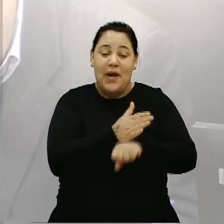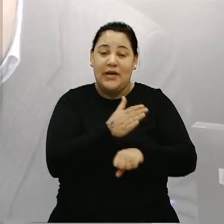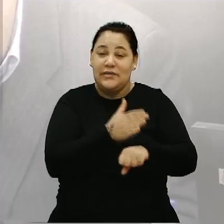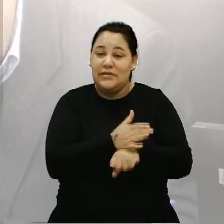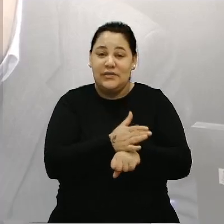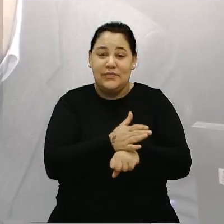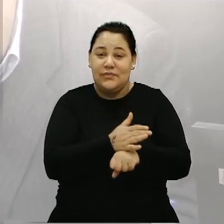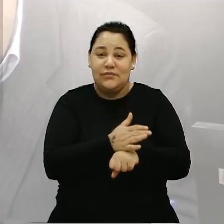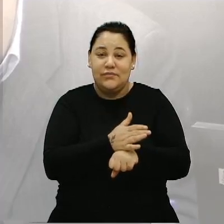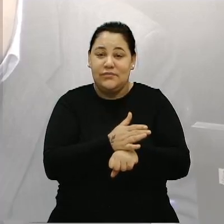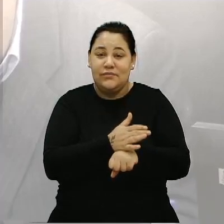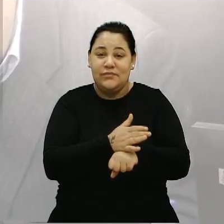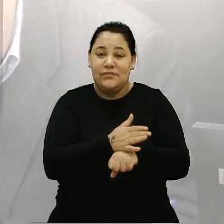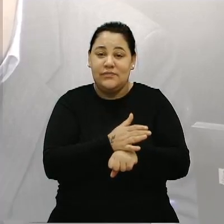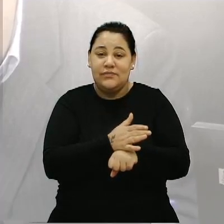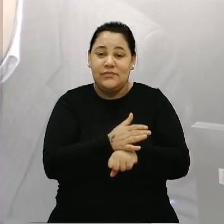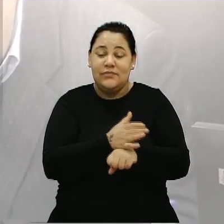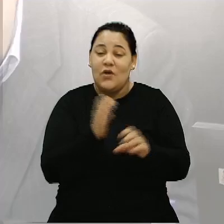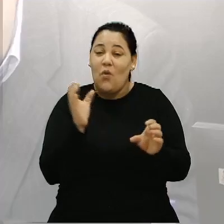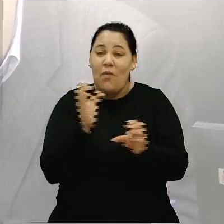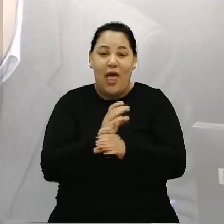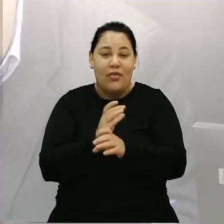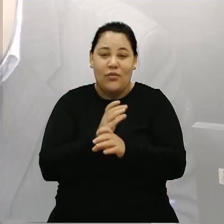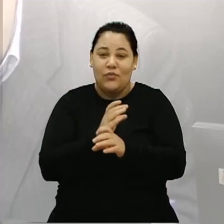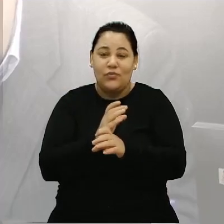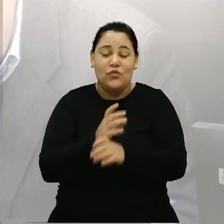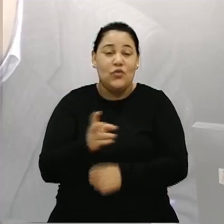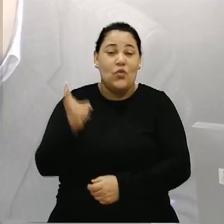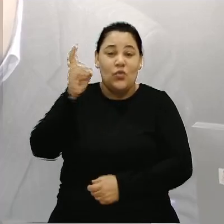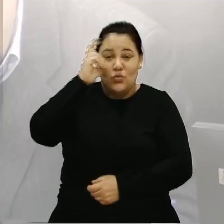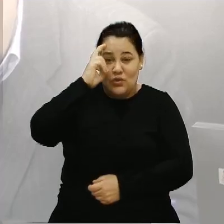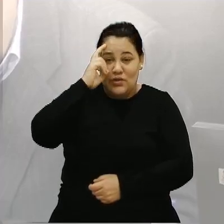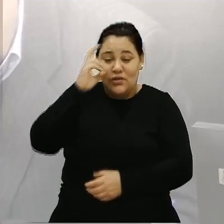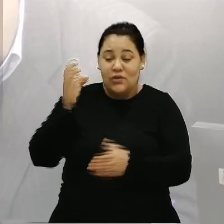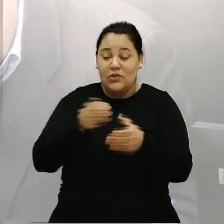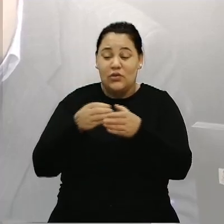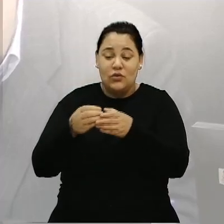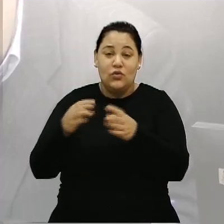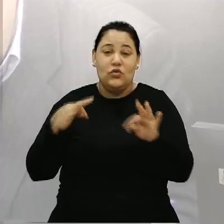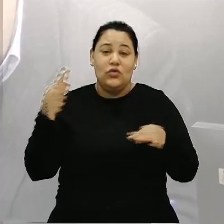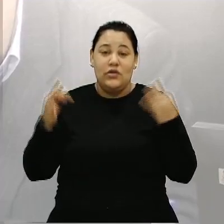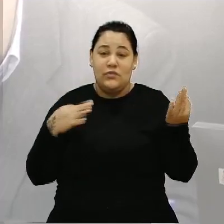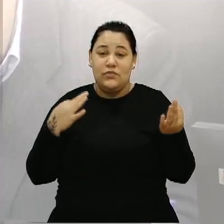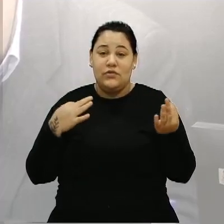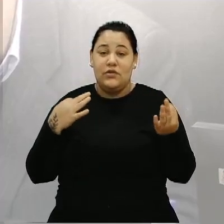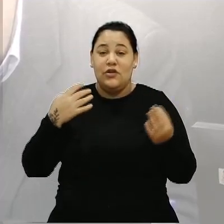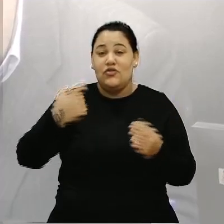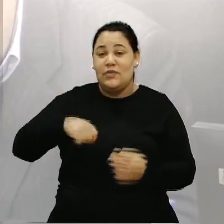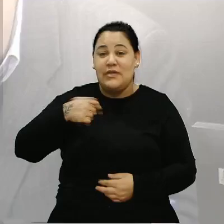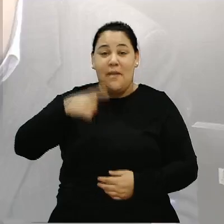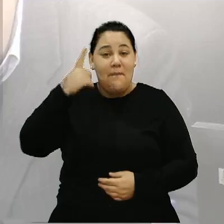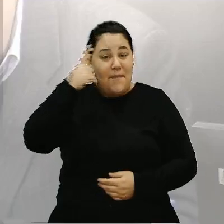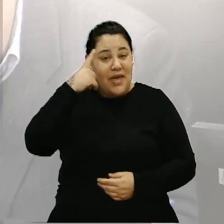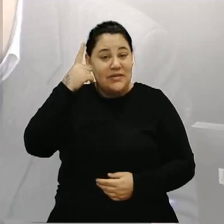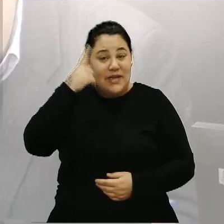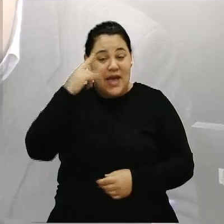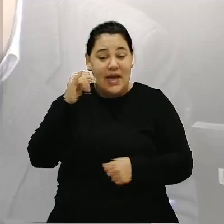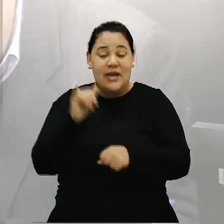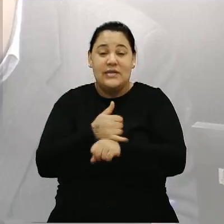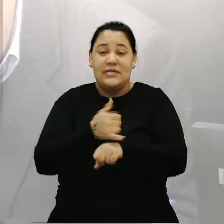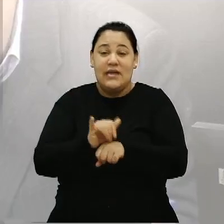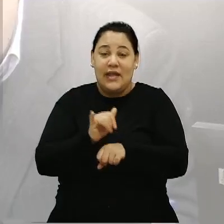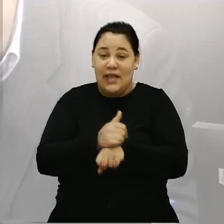e no turismo da cidade. Então nós precisamos cada vez mais pensar de forma positiva, propositiva e alternativa ao